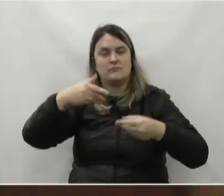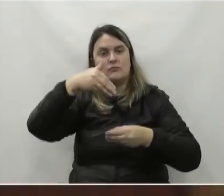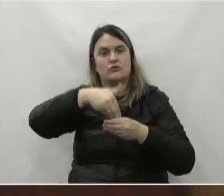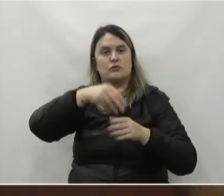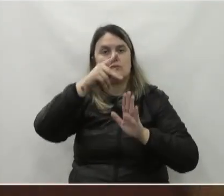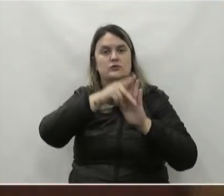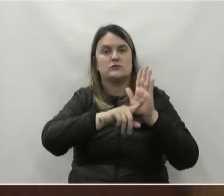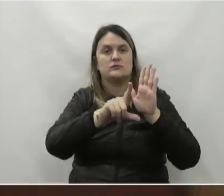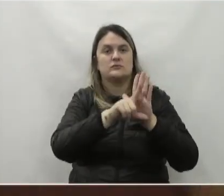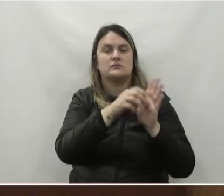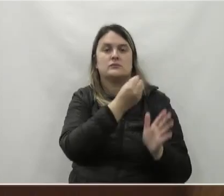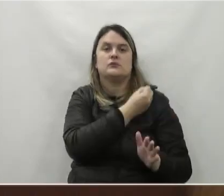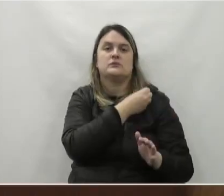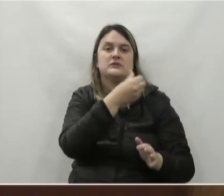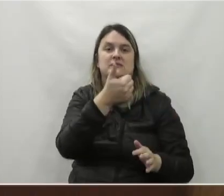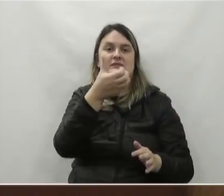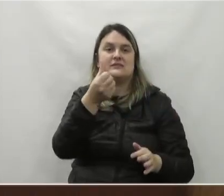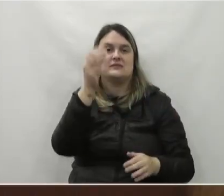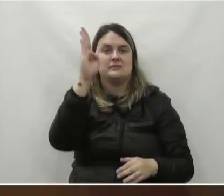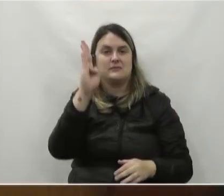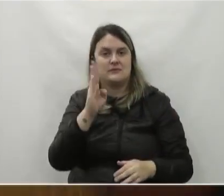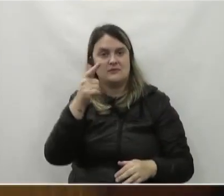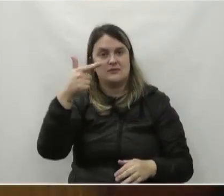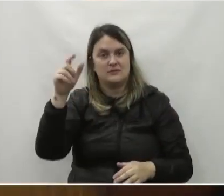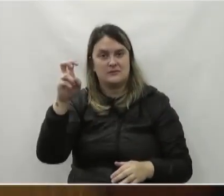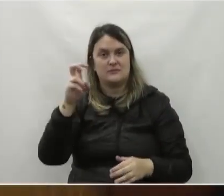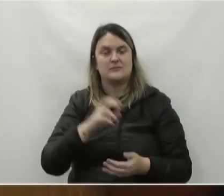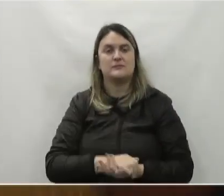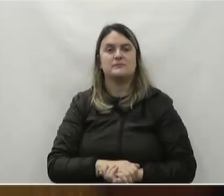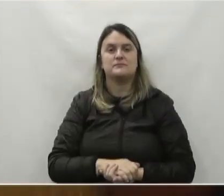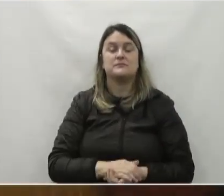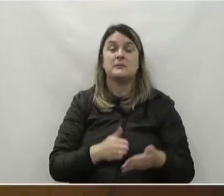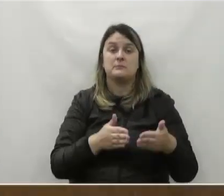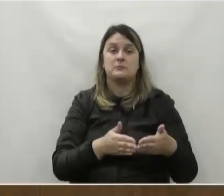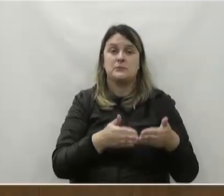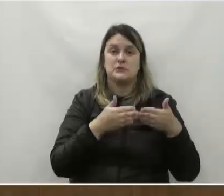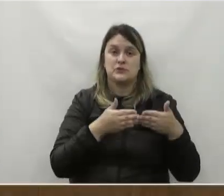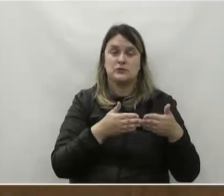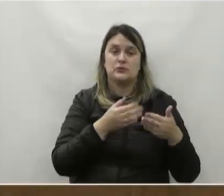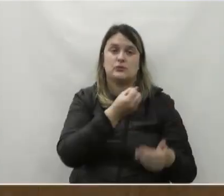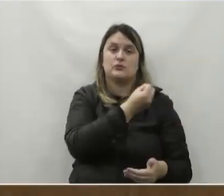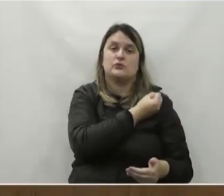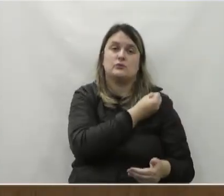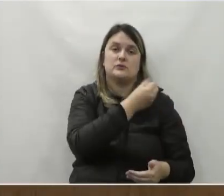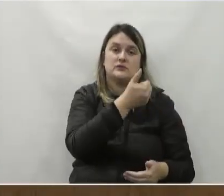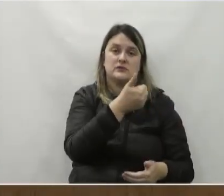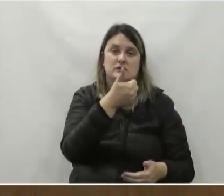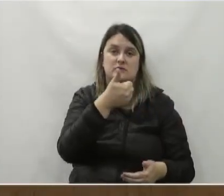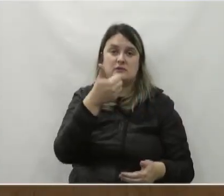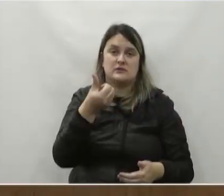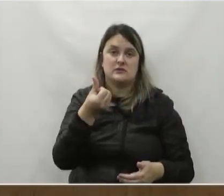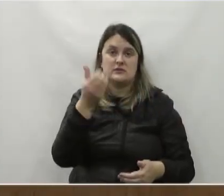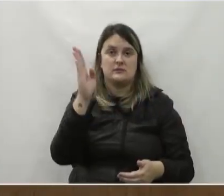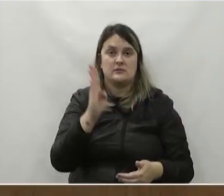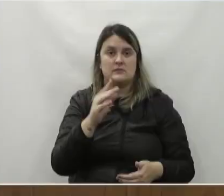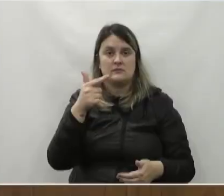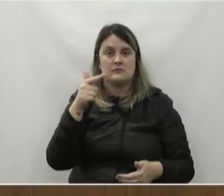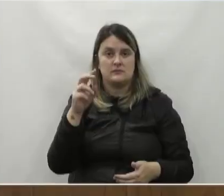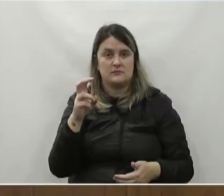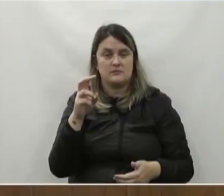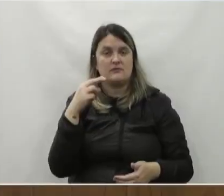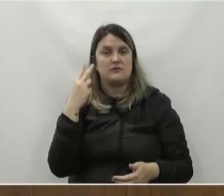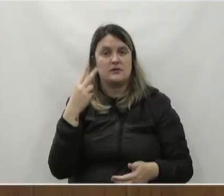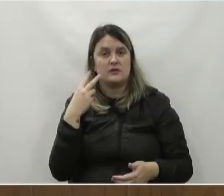do projeto de lei ordinária número 16/2025. Requerimento. Requerimento número 116/2025